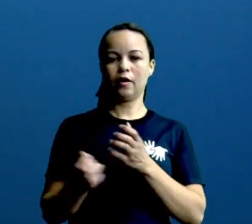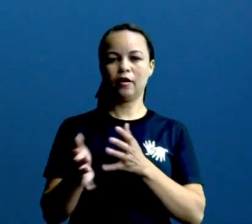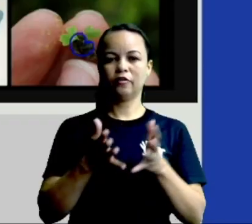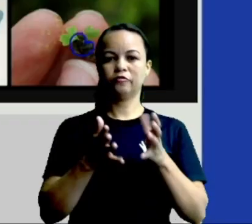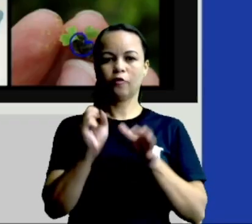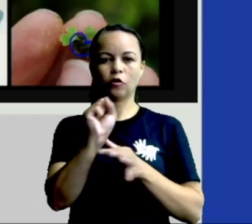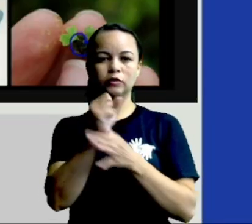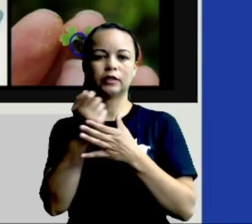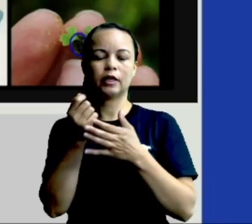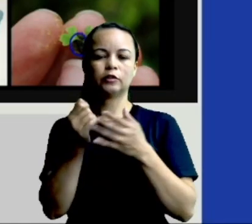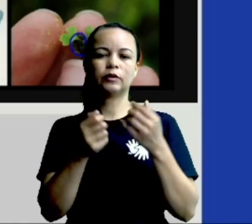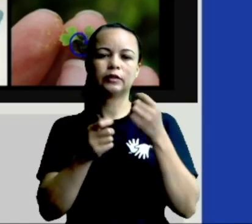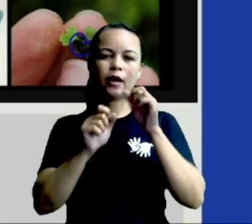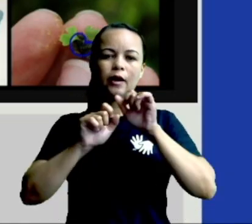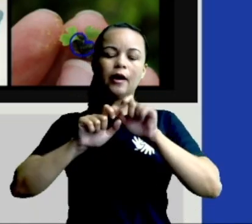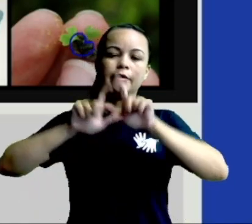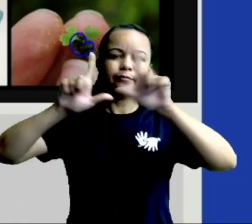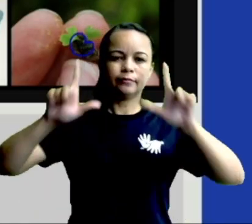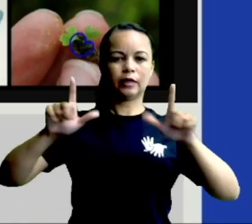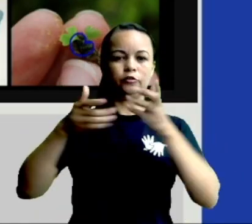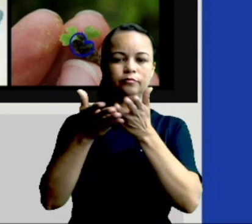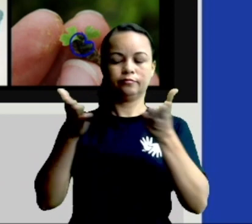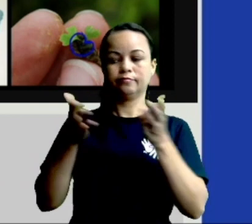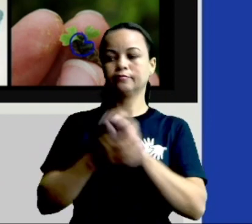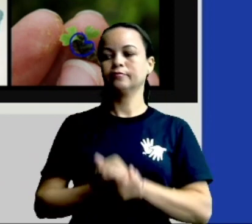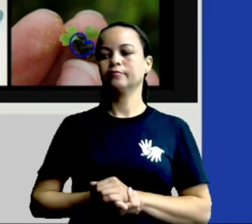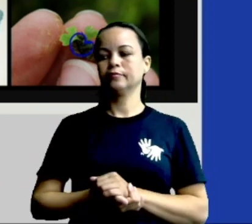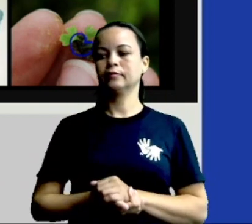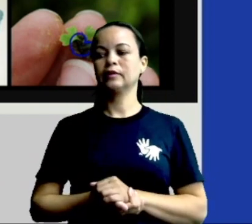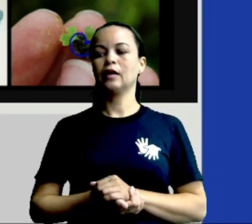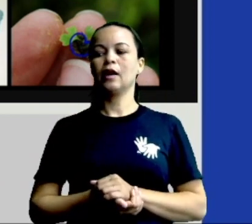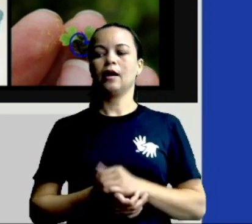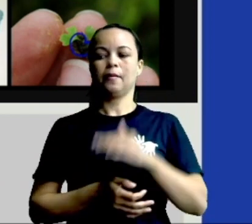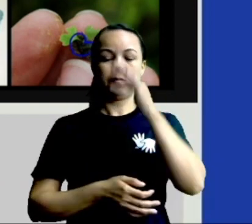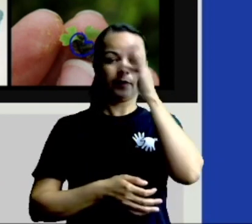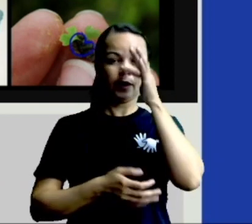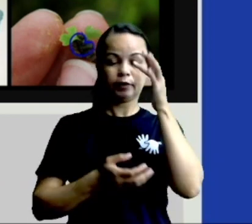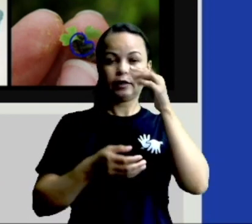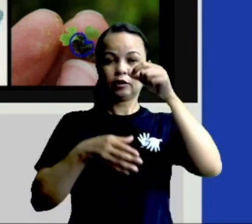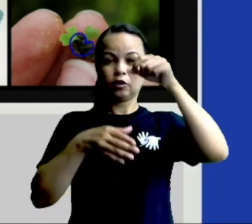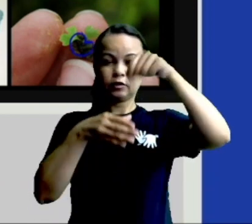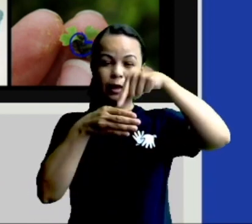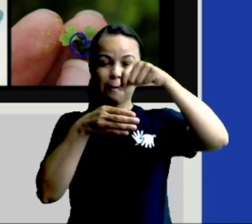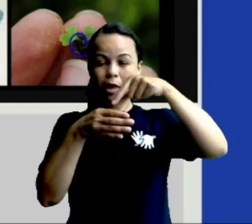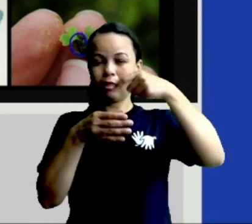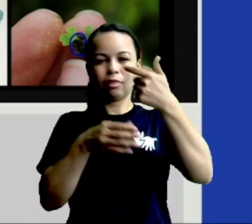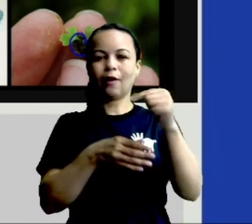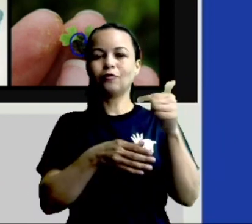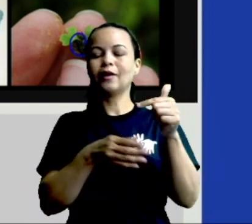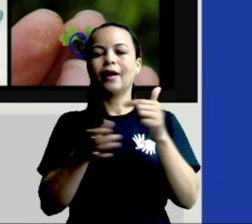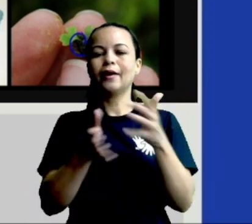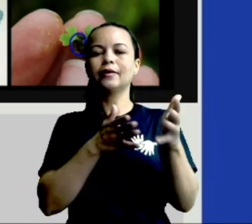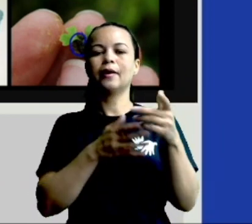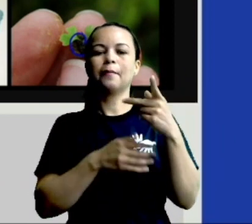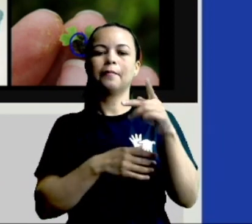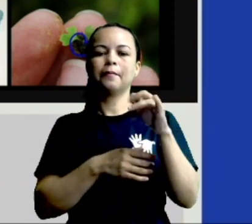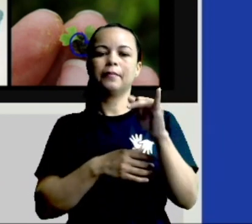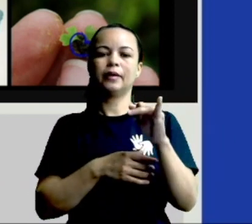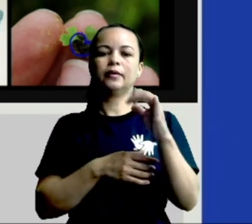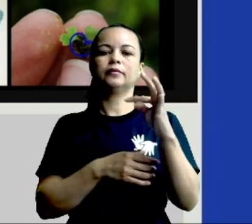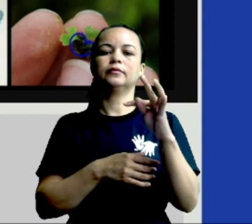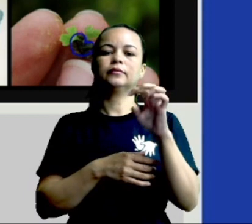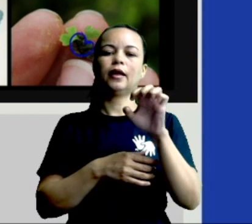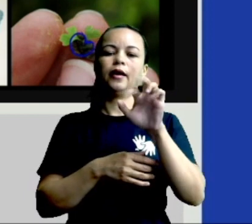produção, para que esse aluno se aproprie disso aí. Então, ó, plantas vasculares sem semente, pteridófitas. Por que, gente? Ele colocou aqui,